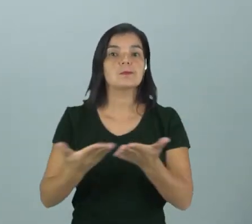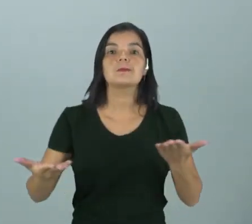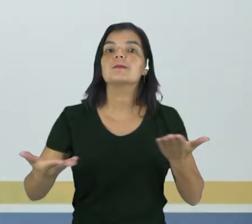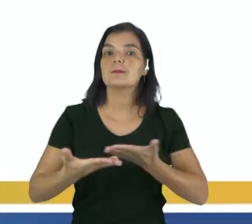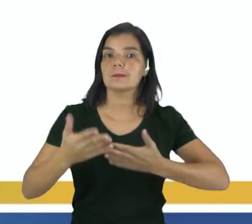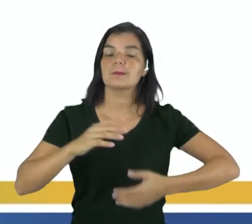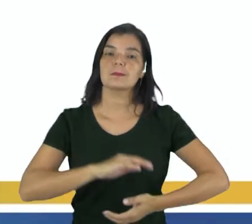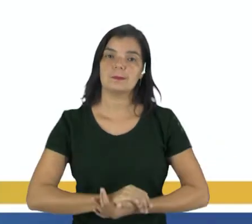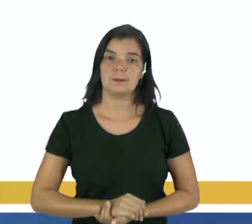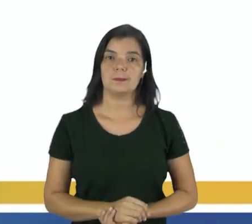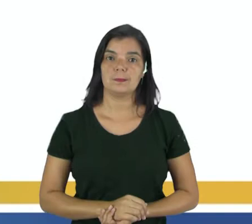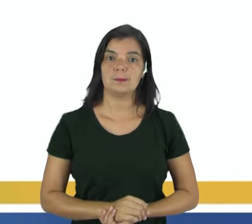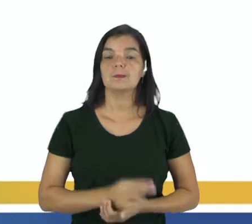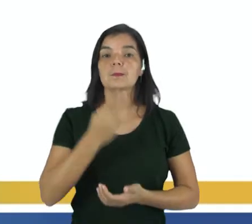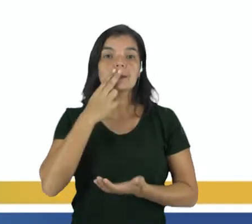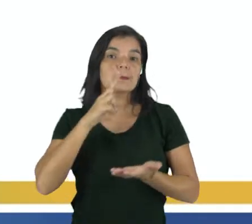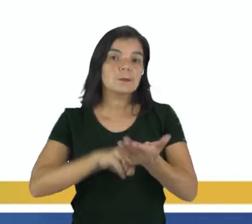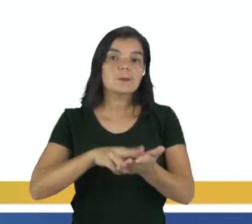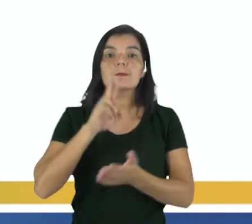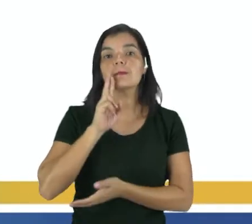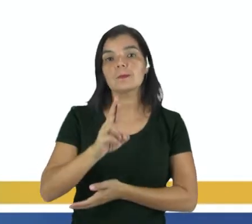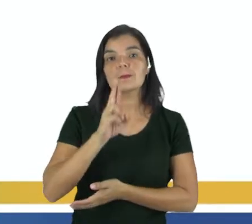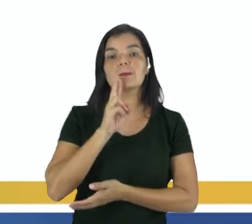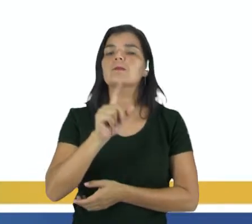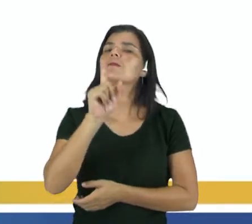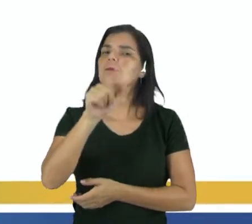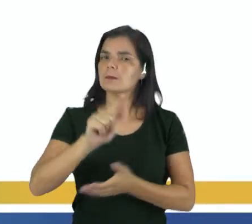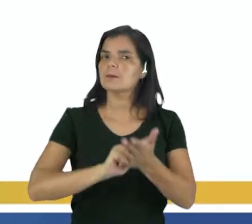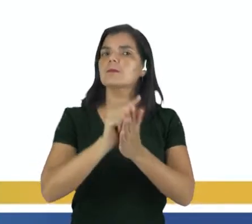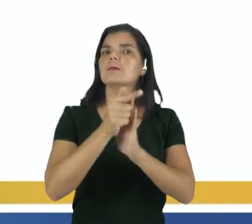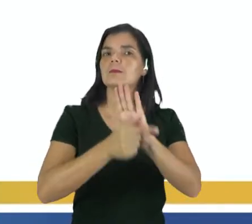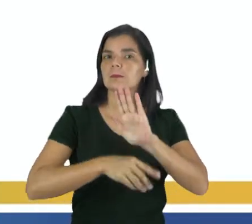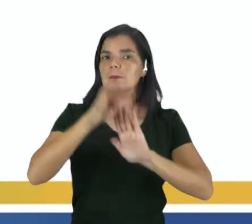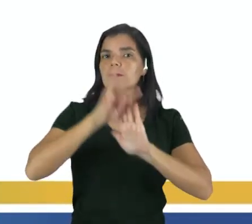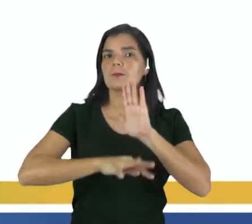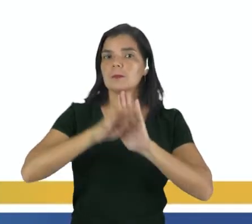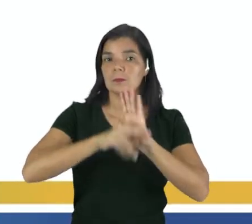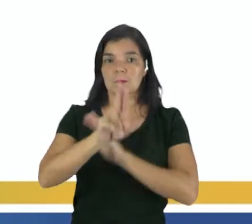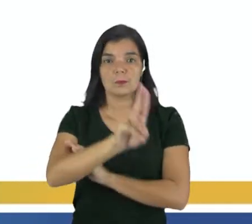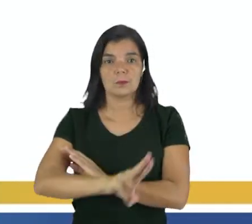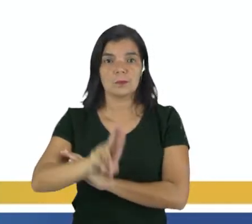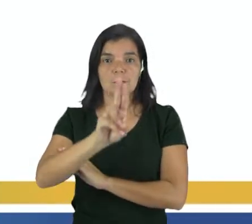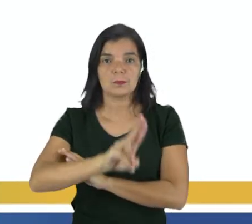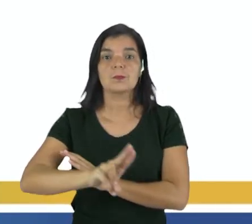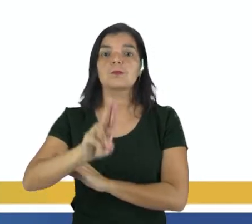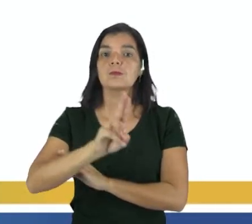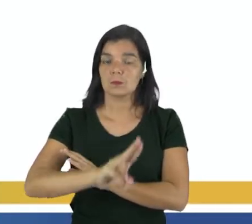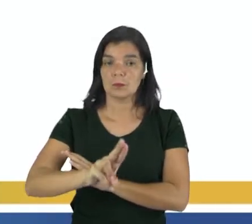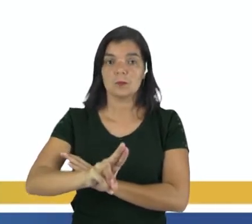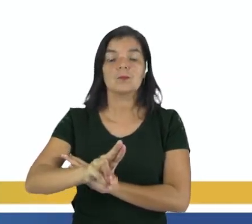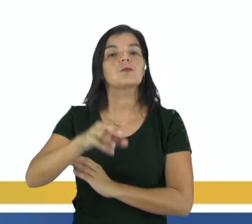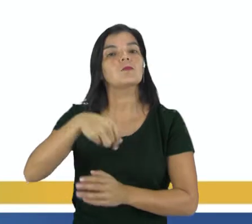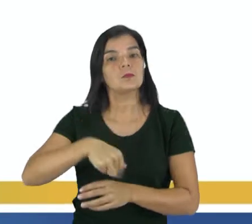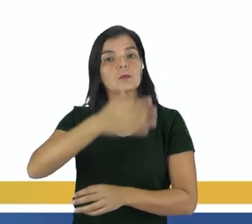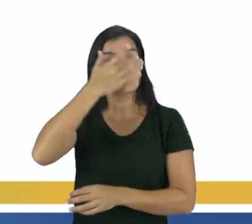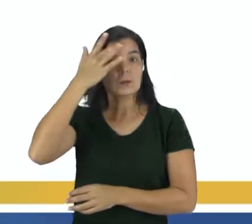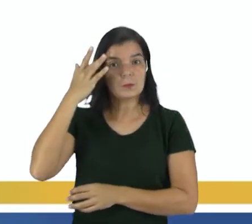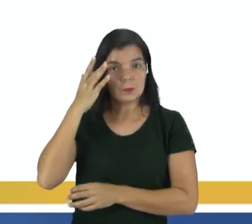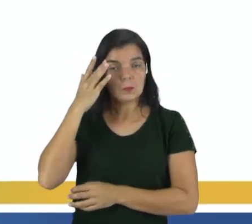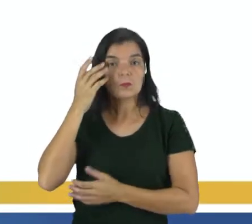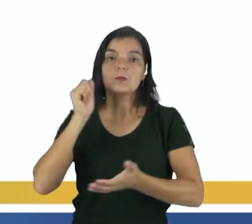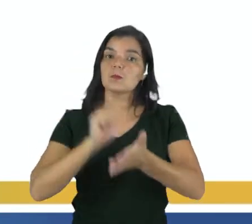hoje. A carta de reclamação é um gênero textual utilizado quando o